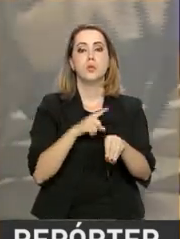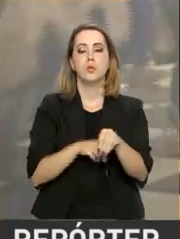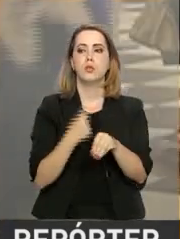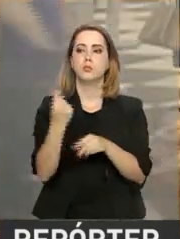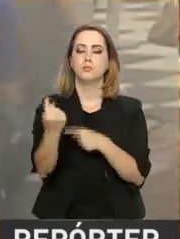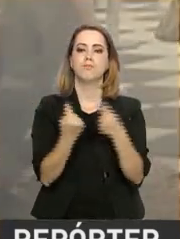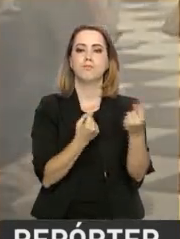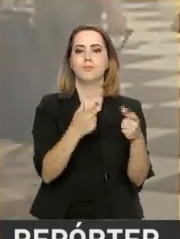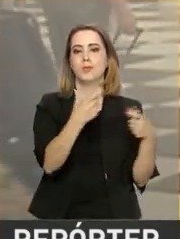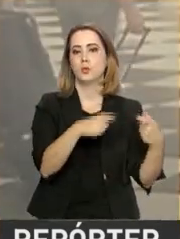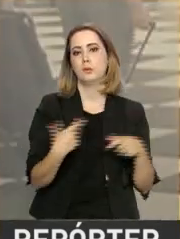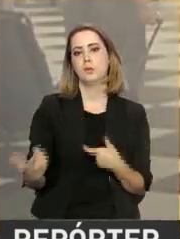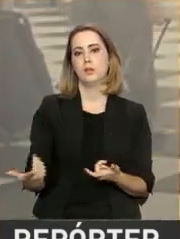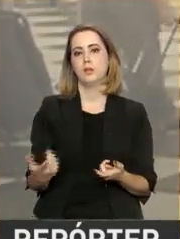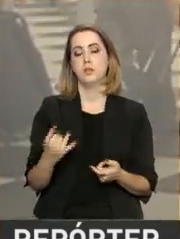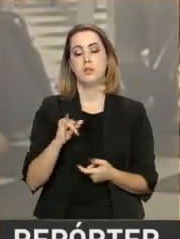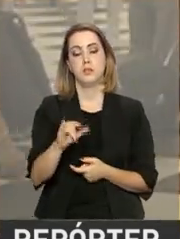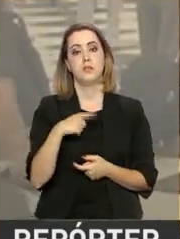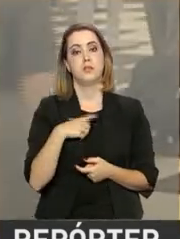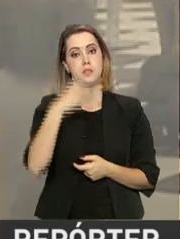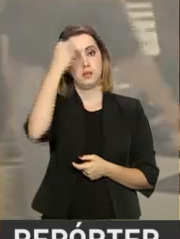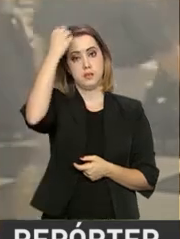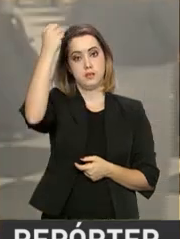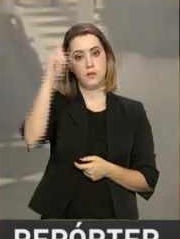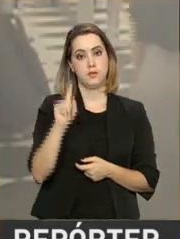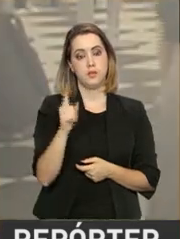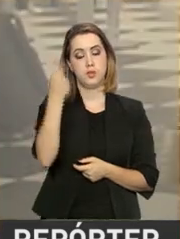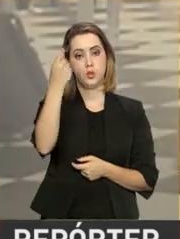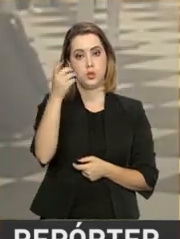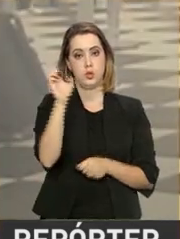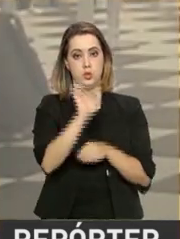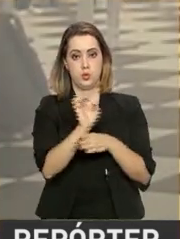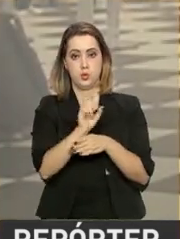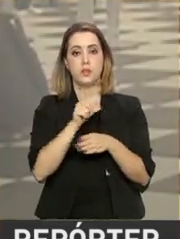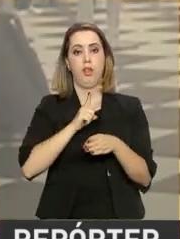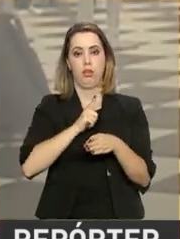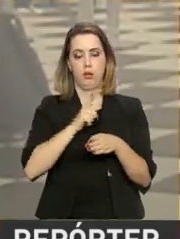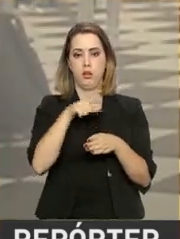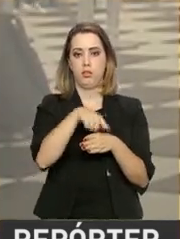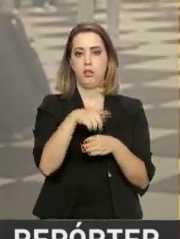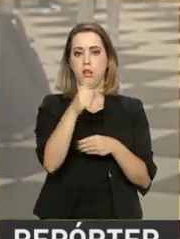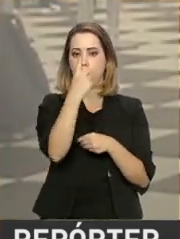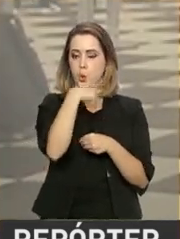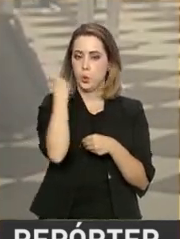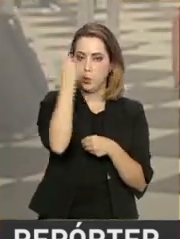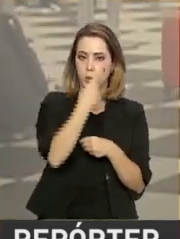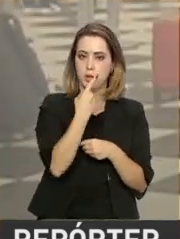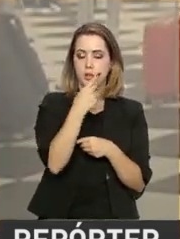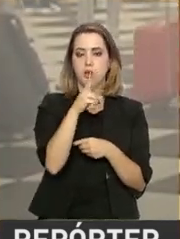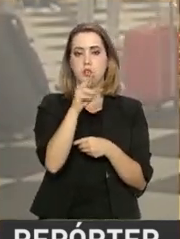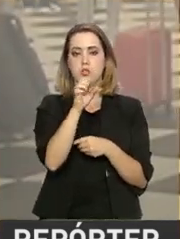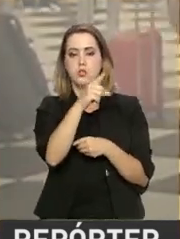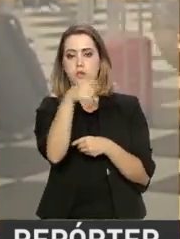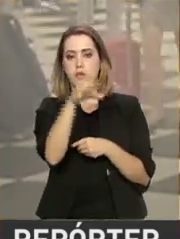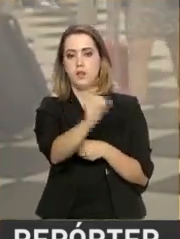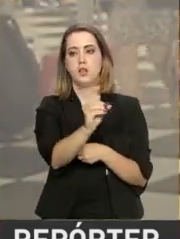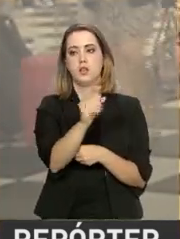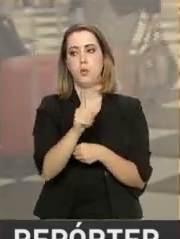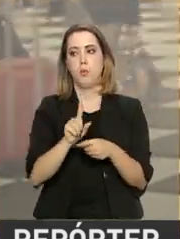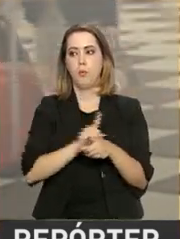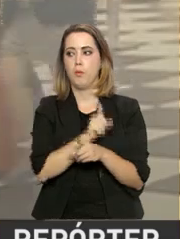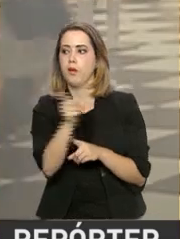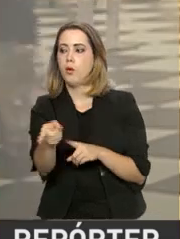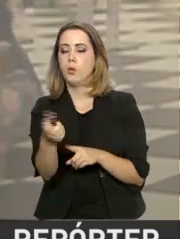cada local ou seja se você vai viajar de um estado que tem horário de verão para outro que não tem é preciso fazer as